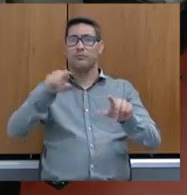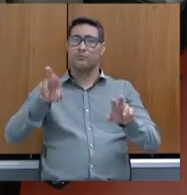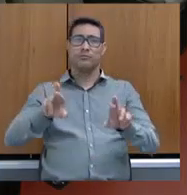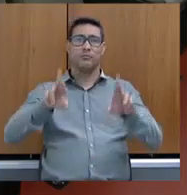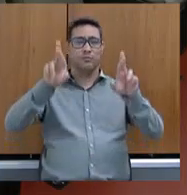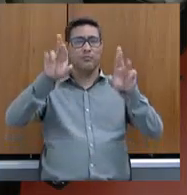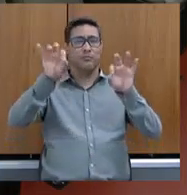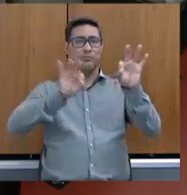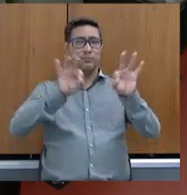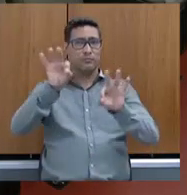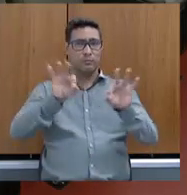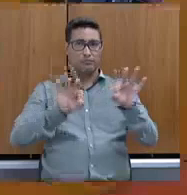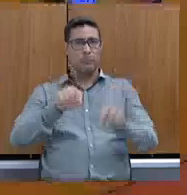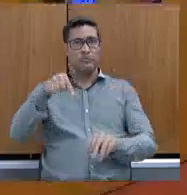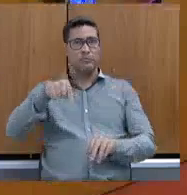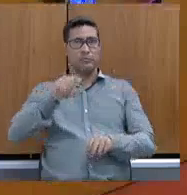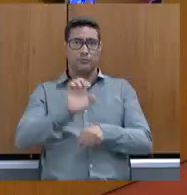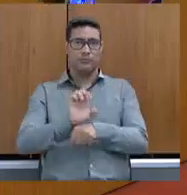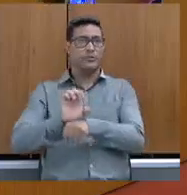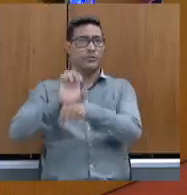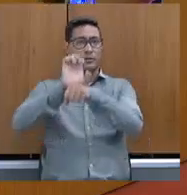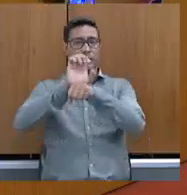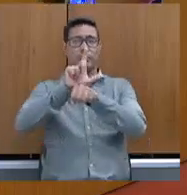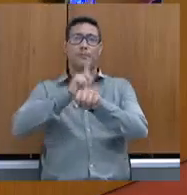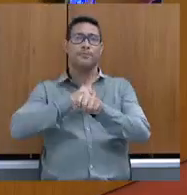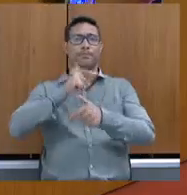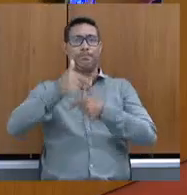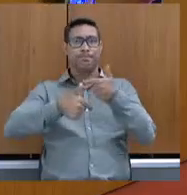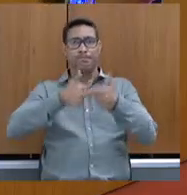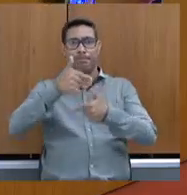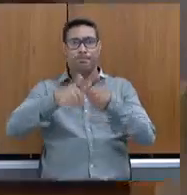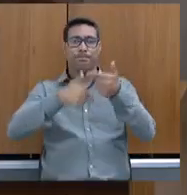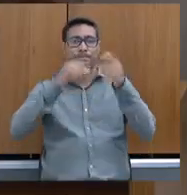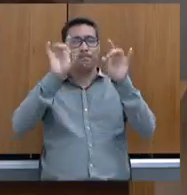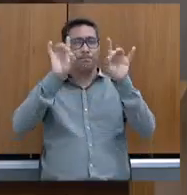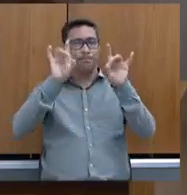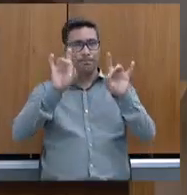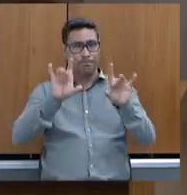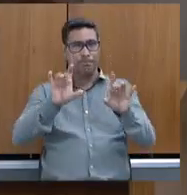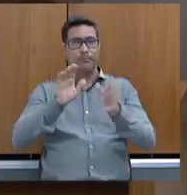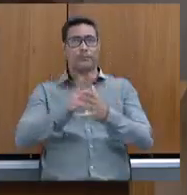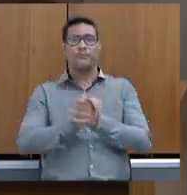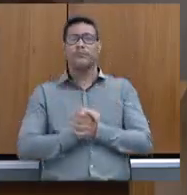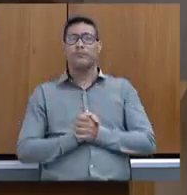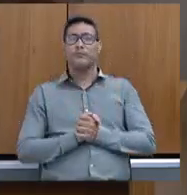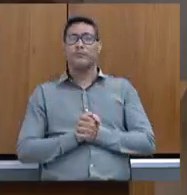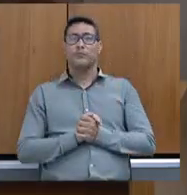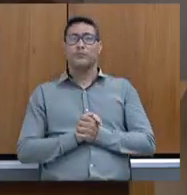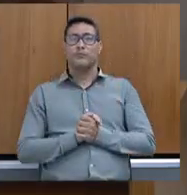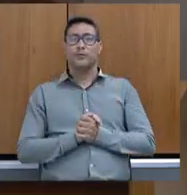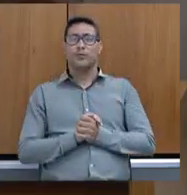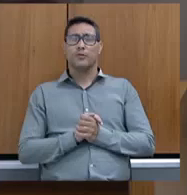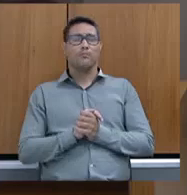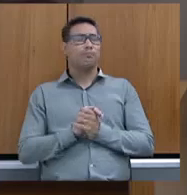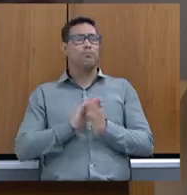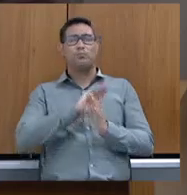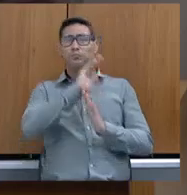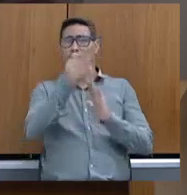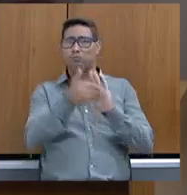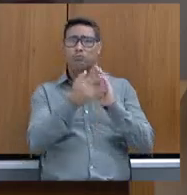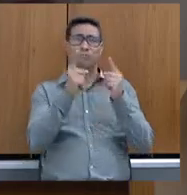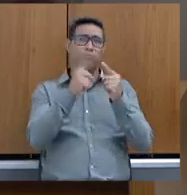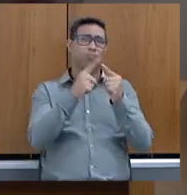para o nosso estado esse trabalho diferenciado envolvido com todo o tipo de